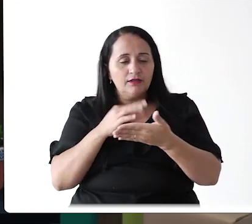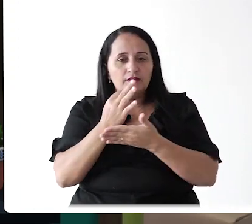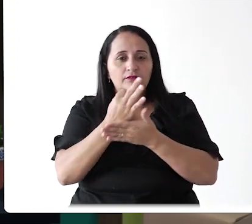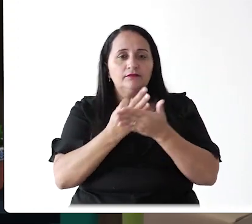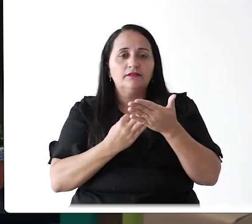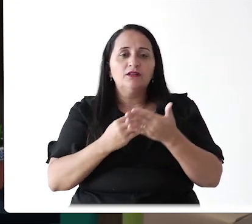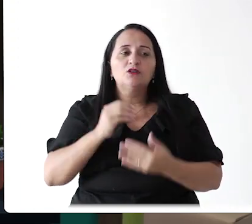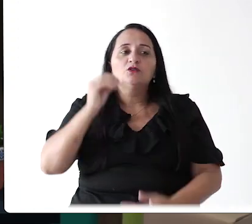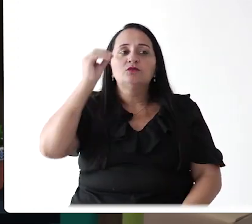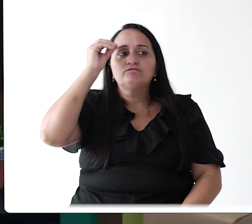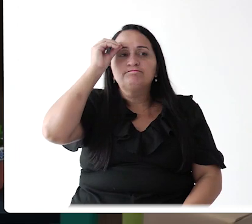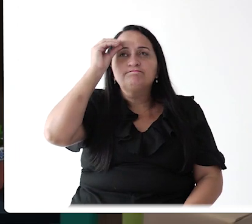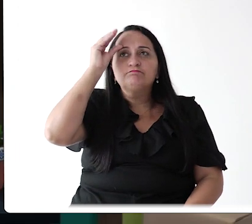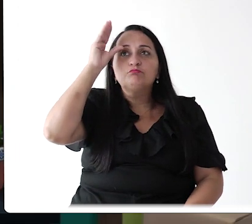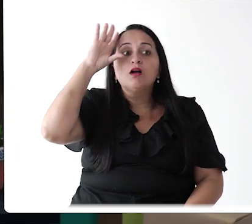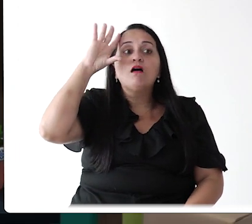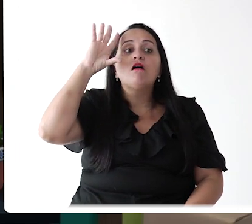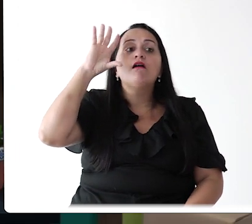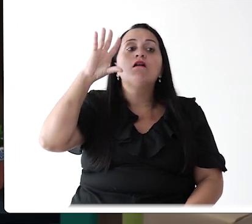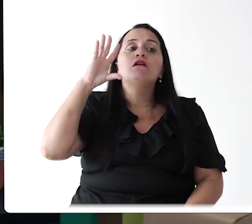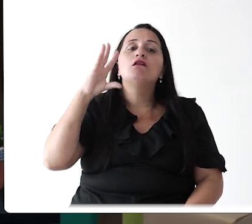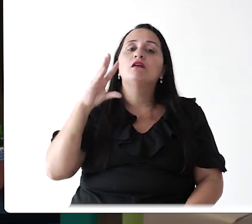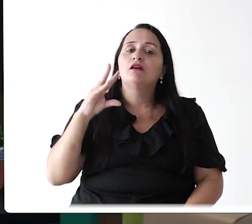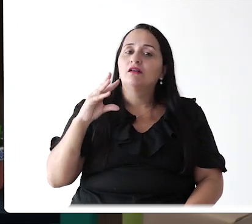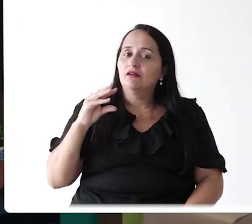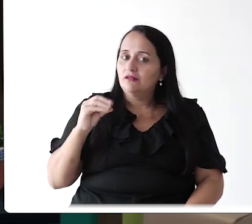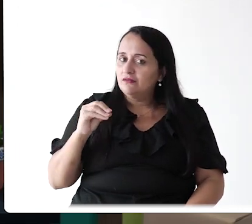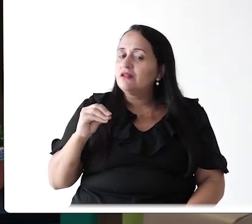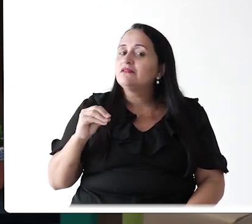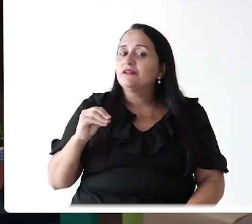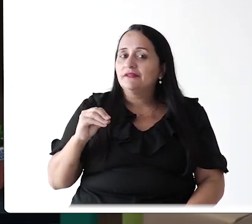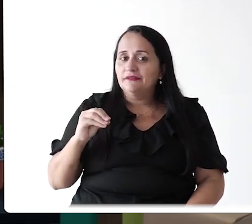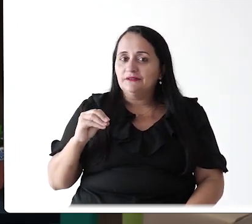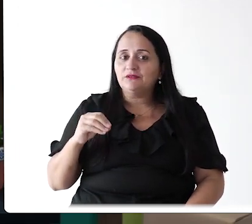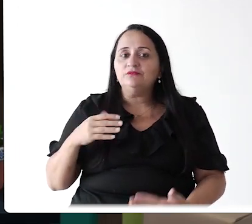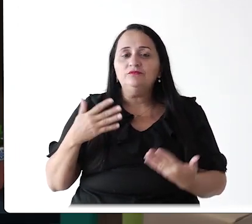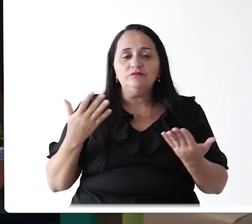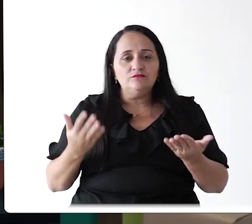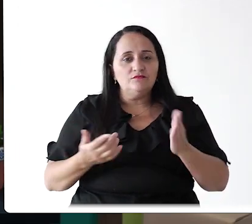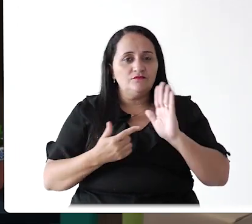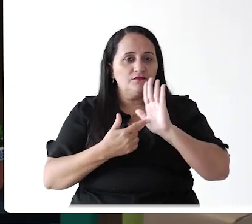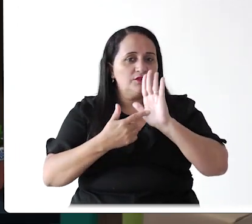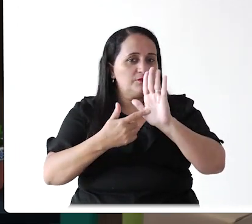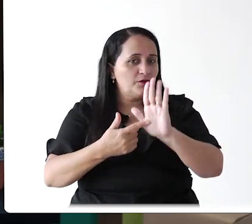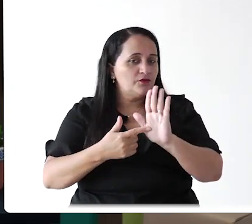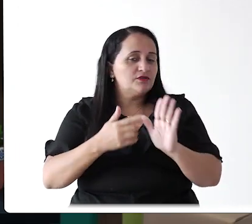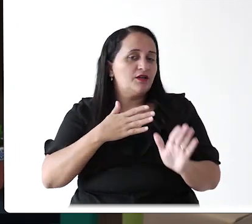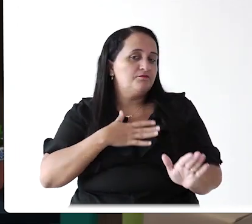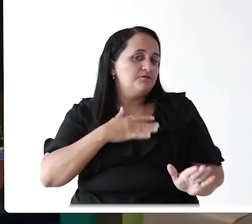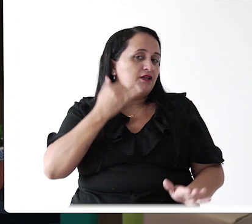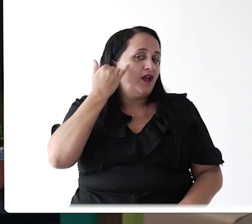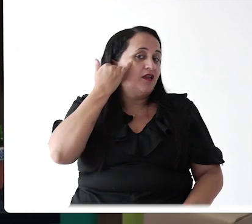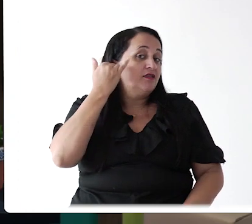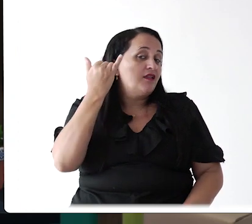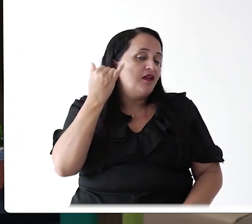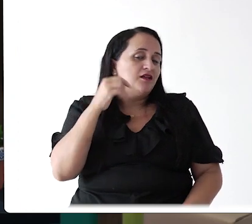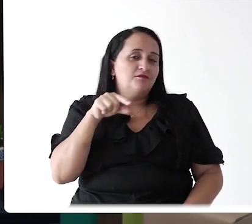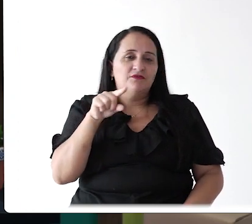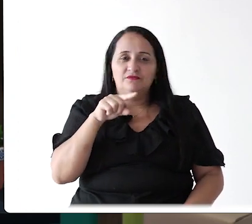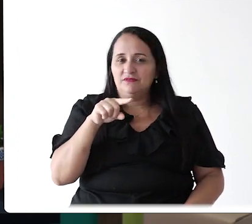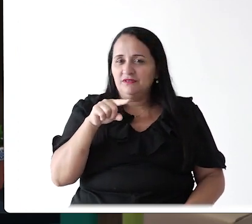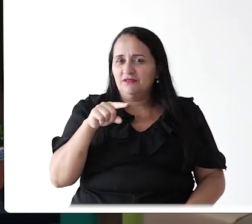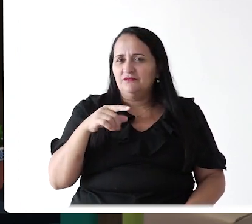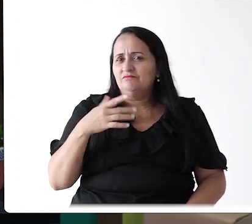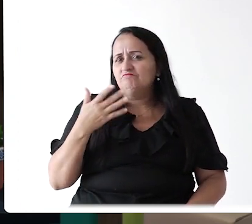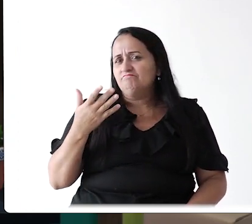a compreensão exata do que eu, locutor, estou querendo fazer das minhas ideias. A mesma coisa acontece na hora